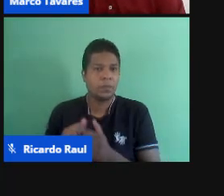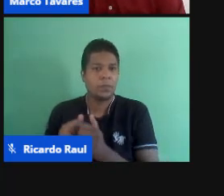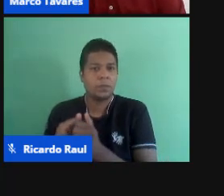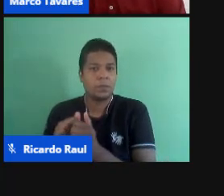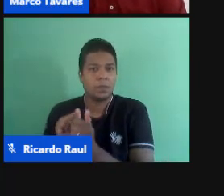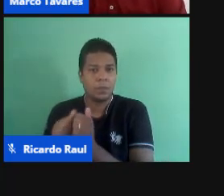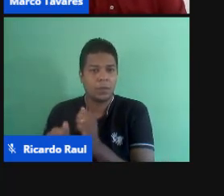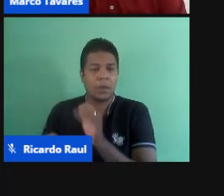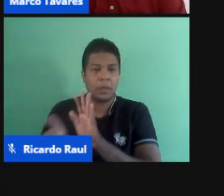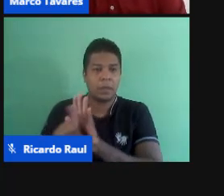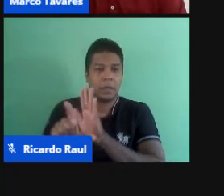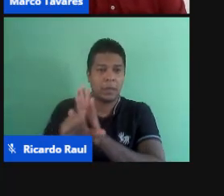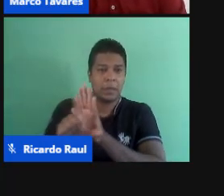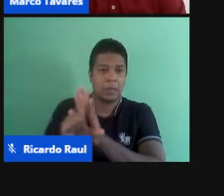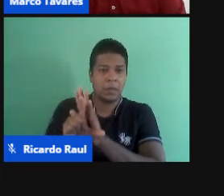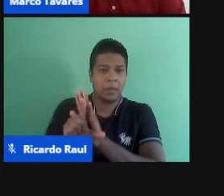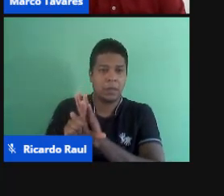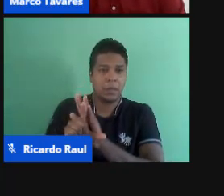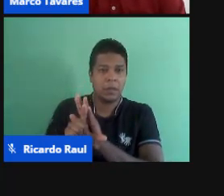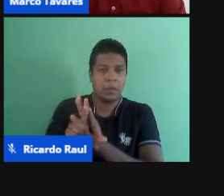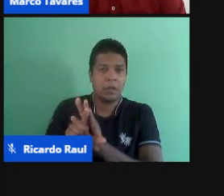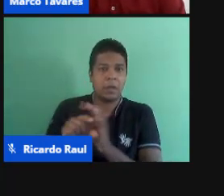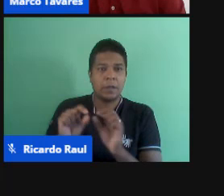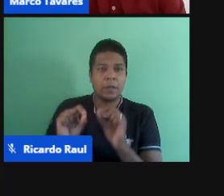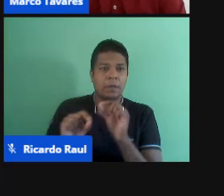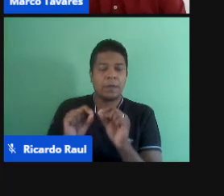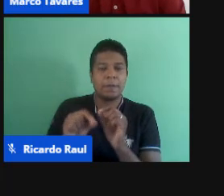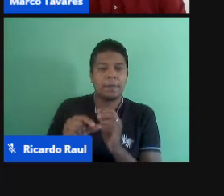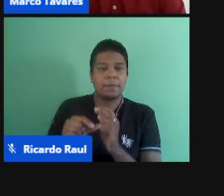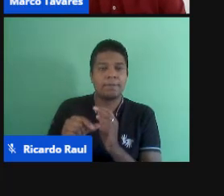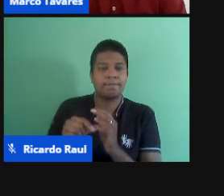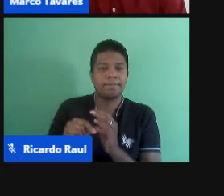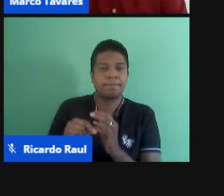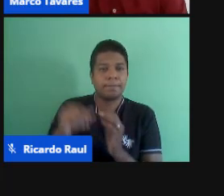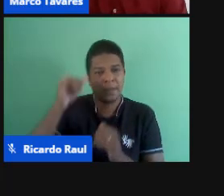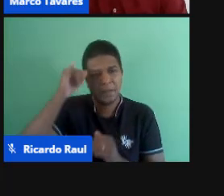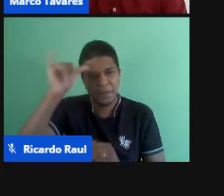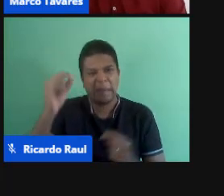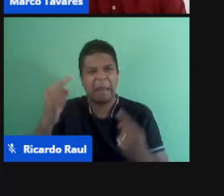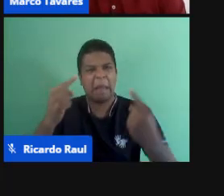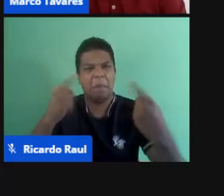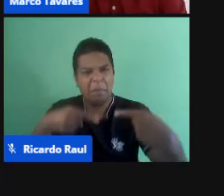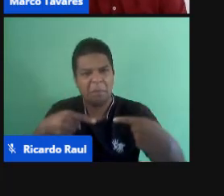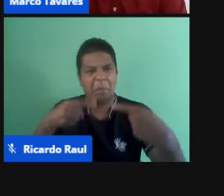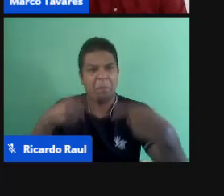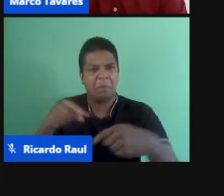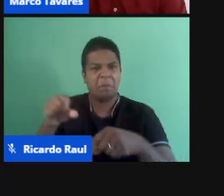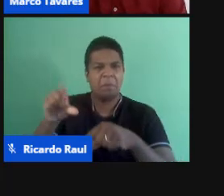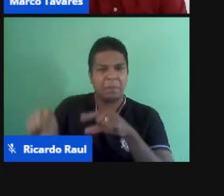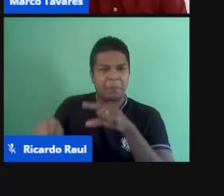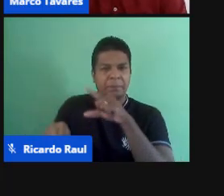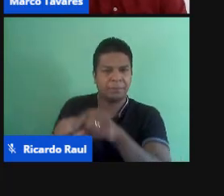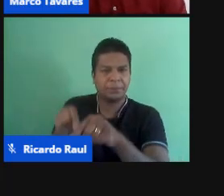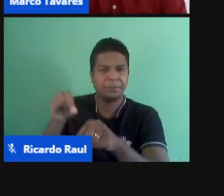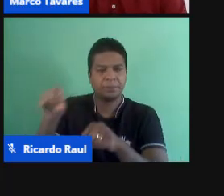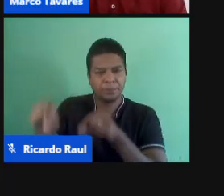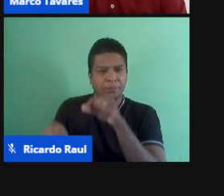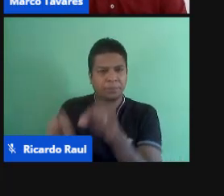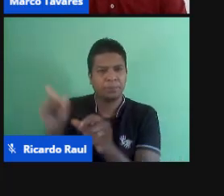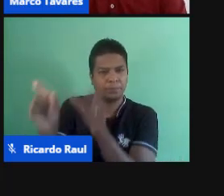Lei Pelé dizia que para se evitar a hipercompetitividade, a seleção, essas coisas